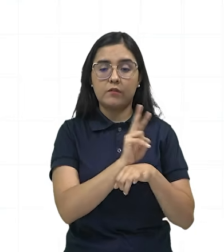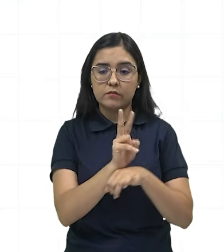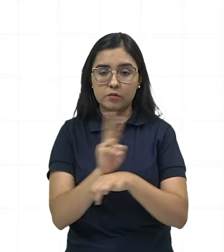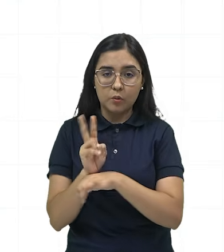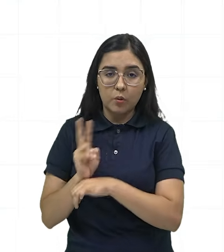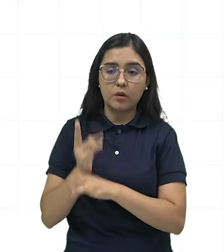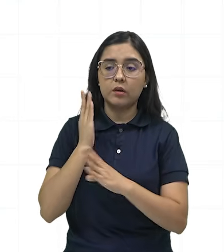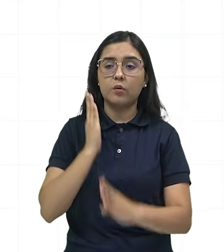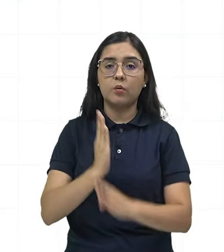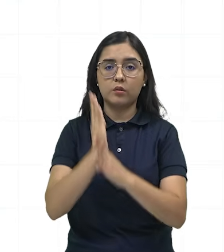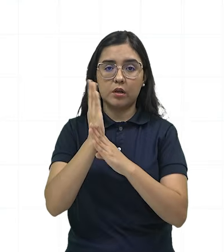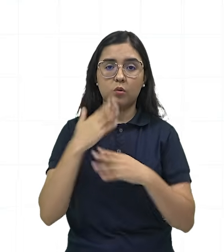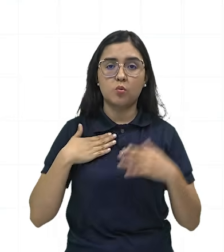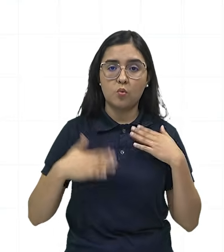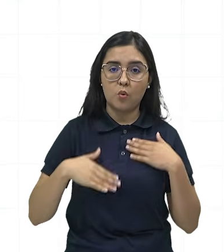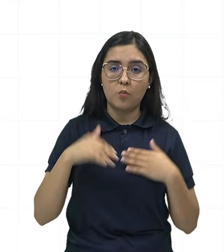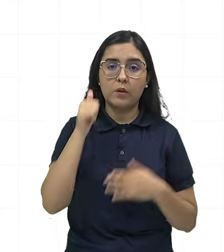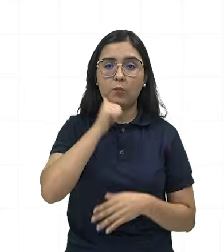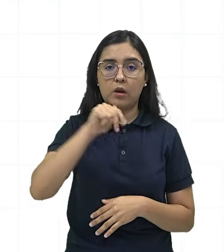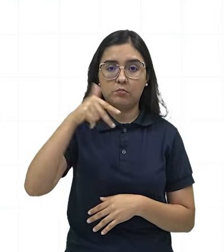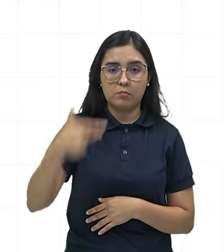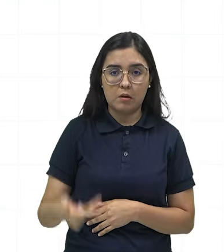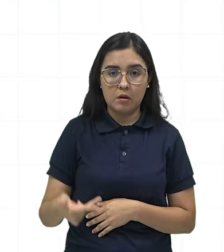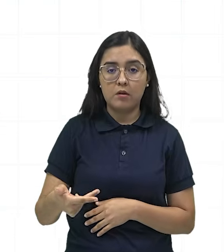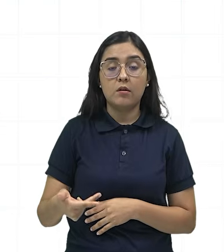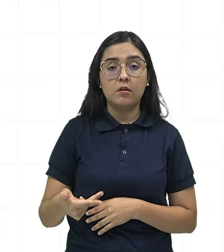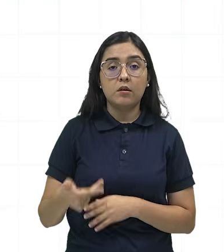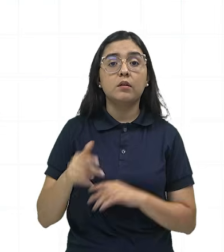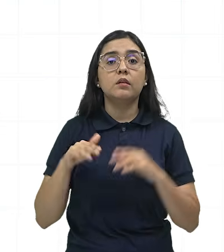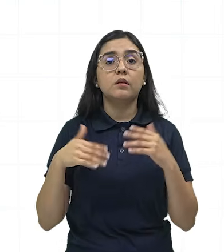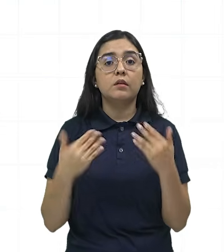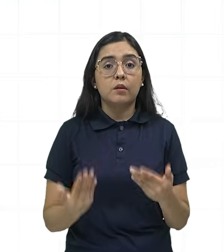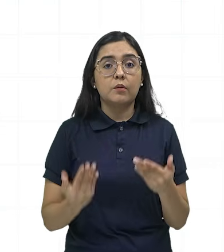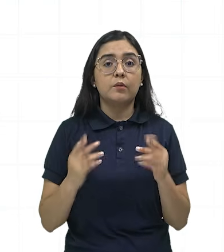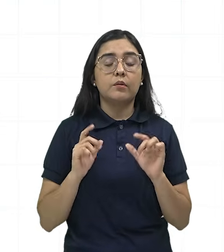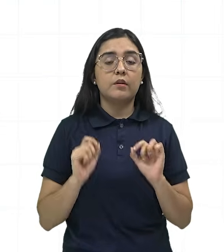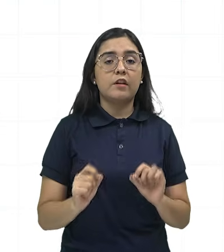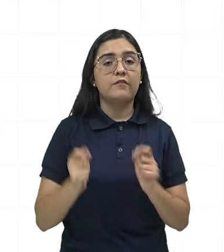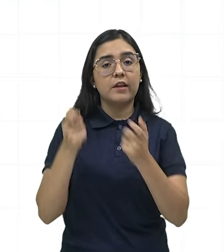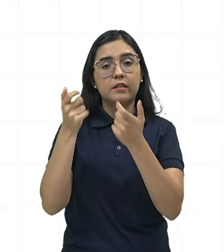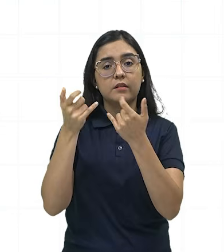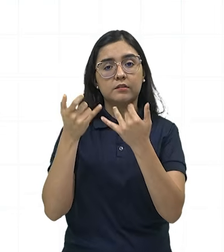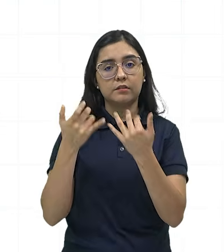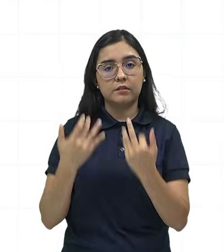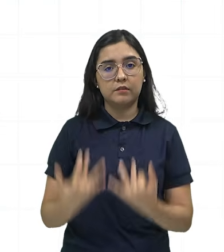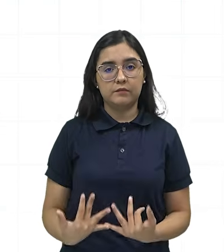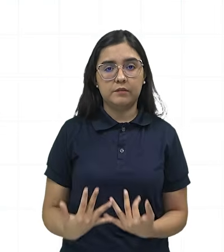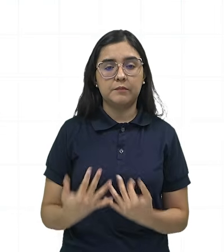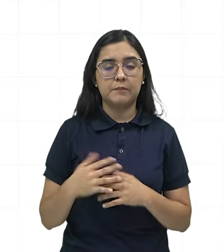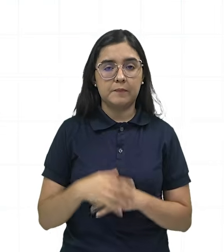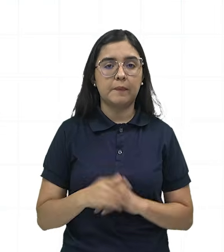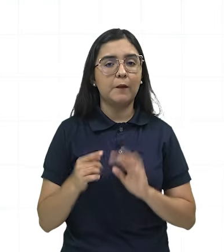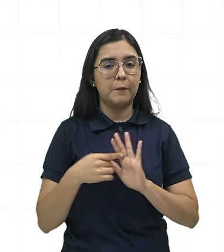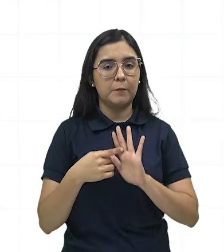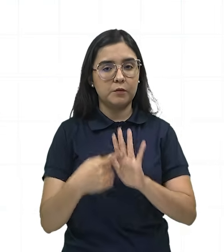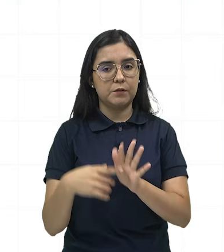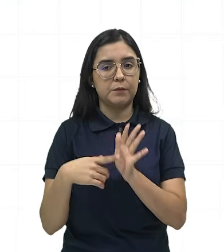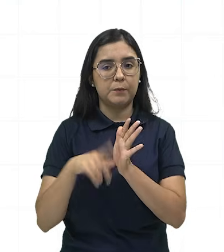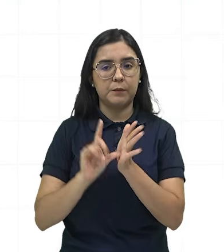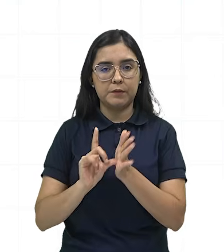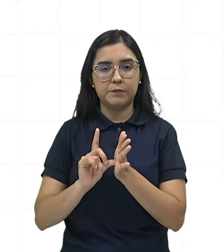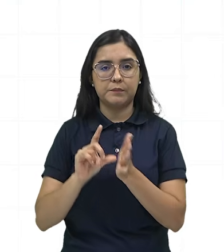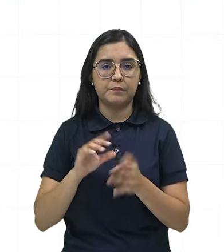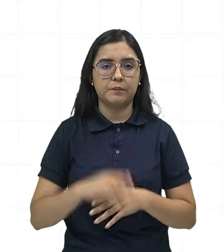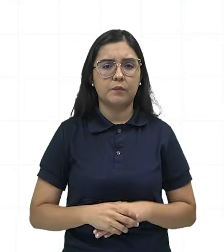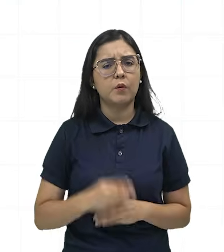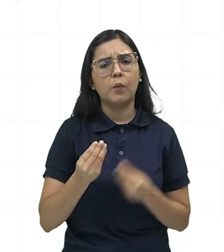corpo da mulher, e aí ele vai descrever, né, como eu bem mostrei para vocês, o